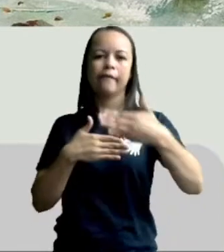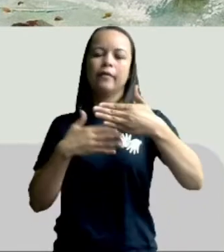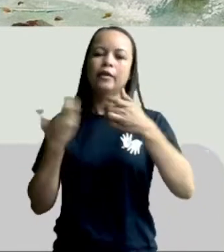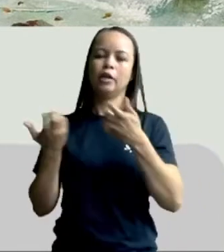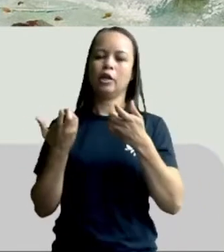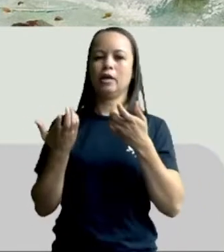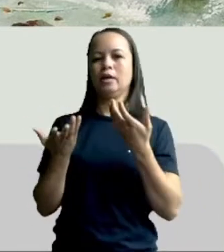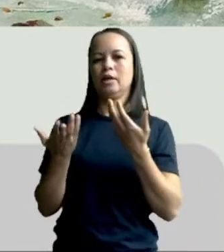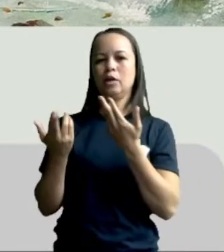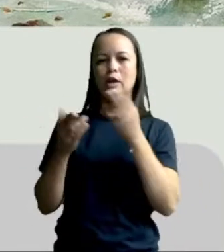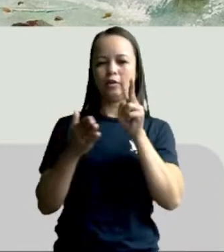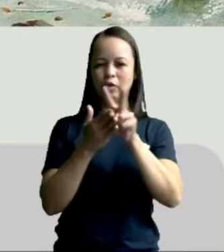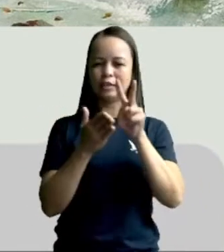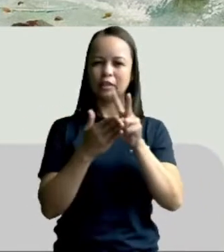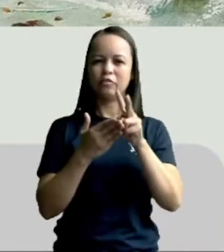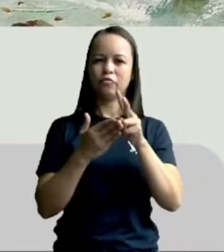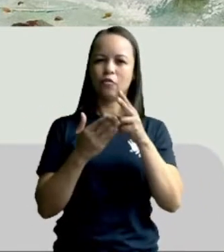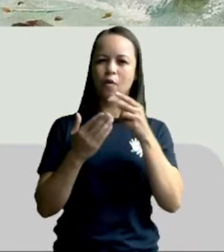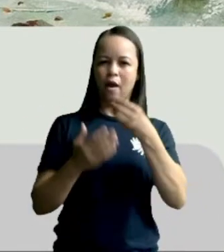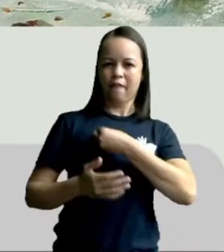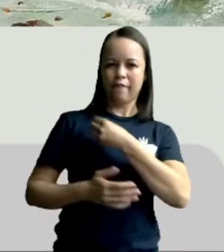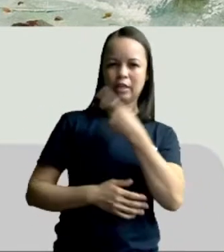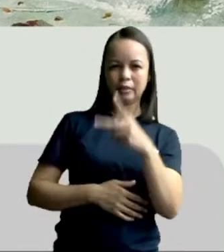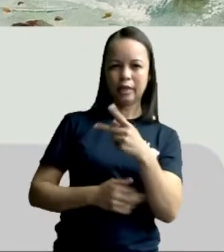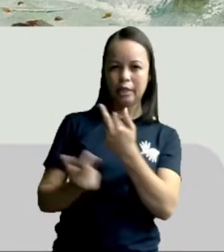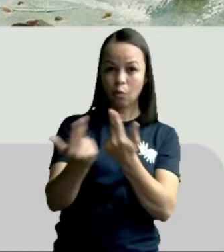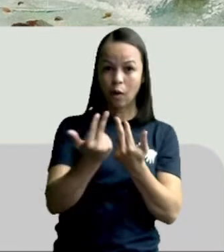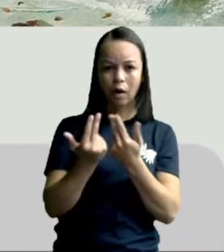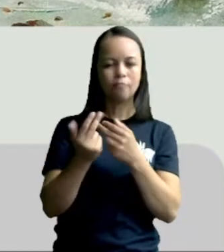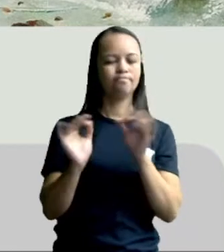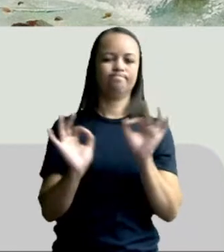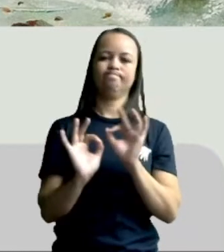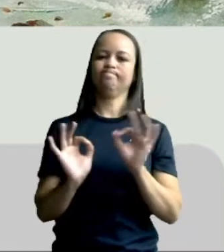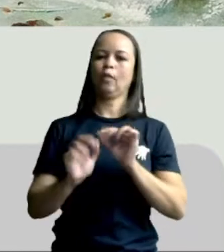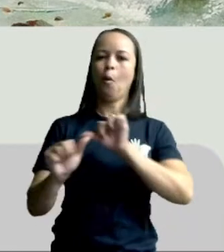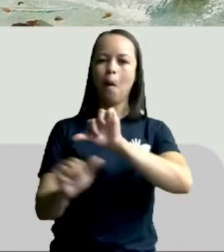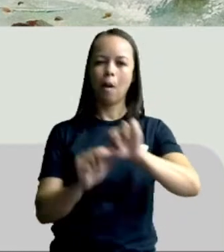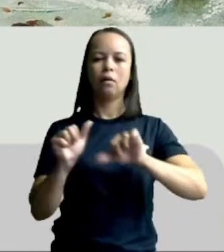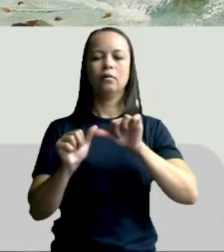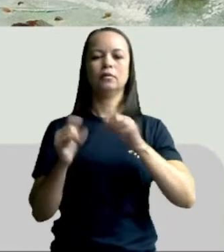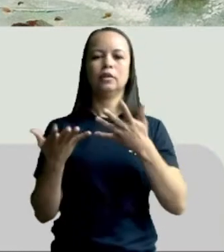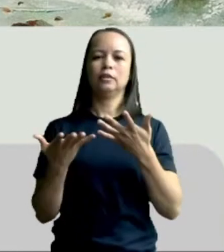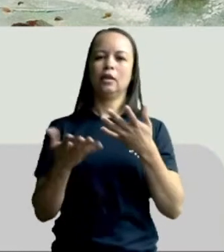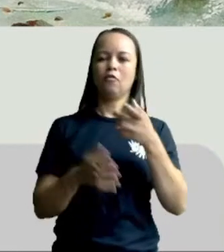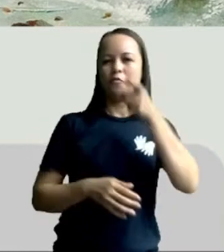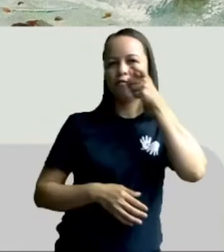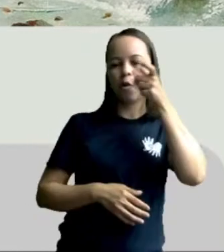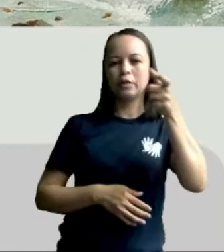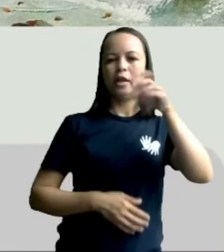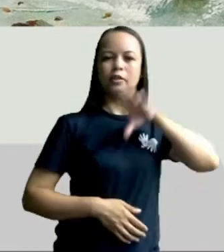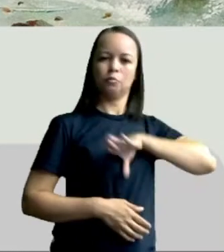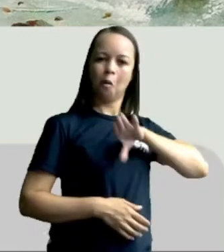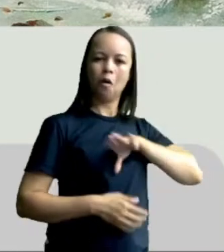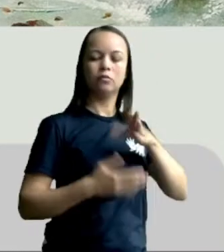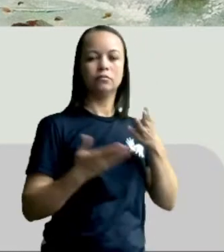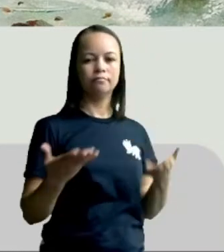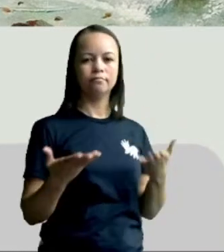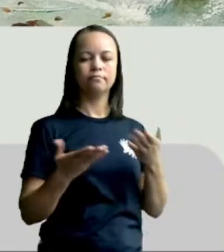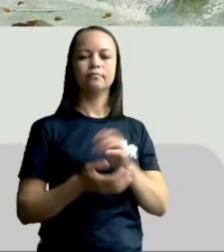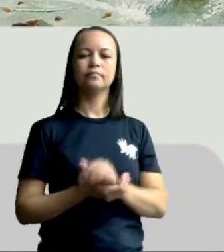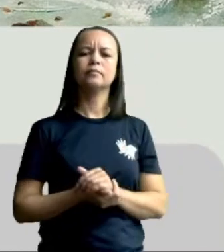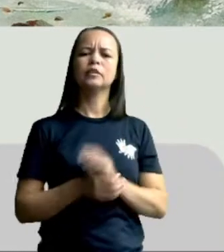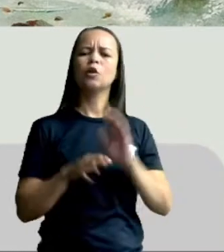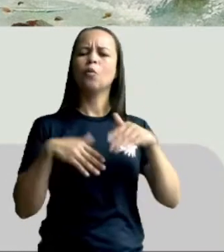nativos seria a mesma. E então, vamos ver aqui os interesses lá de Portugal. Afinal, qual foi